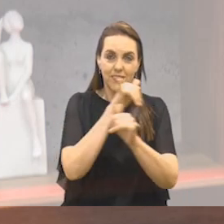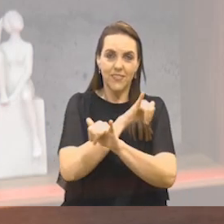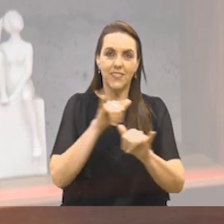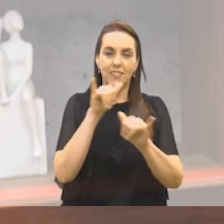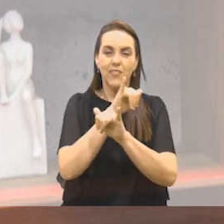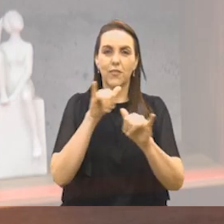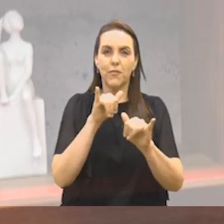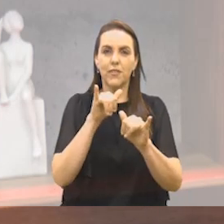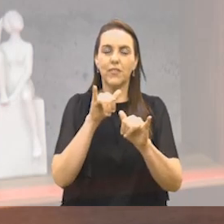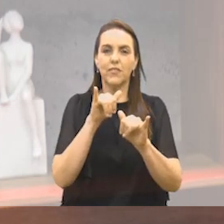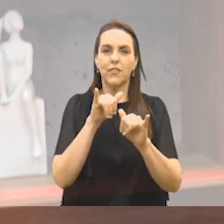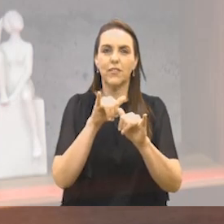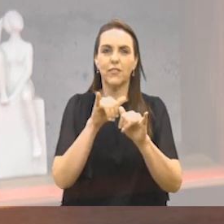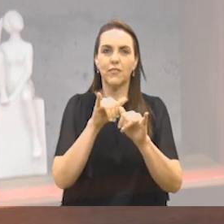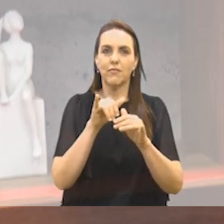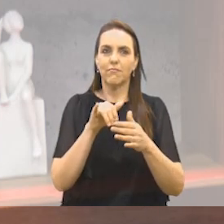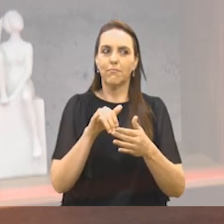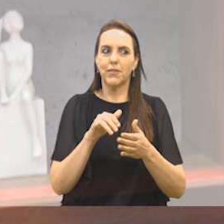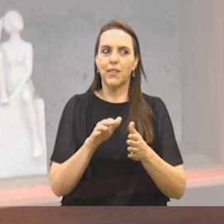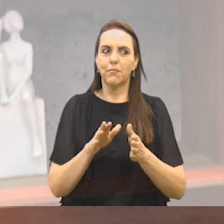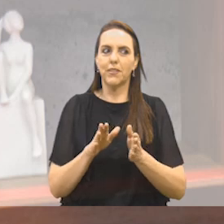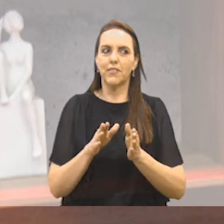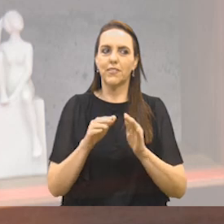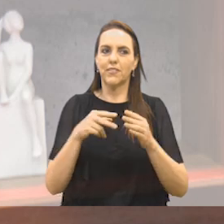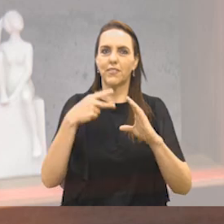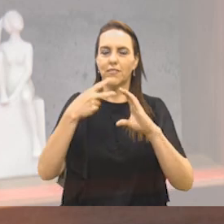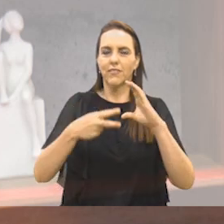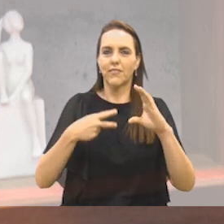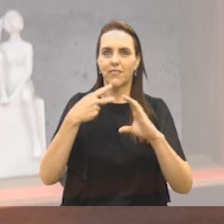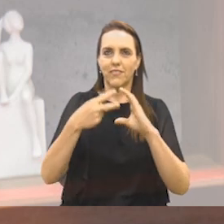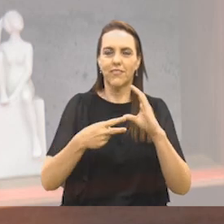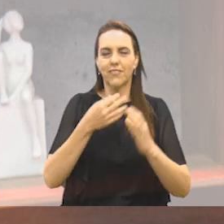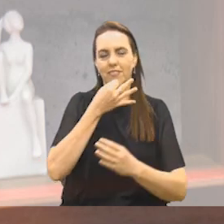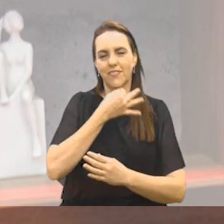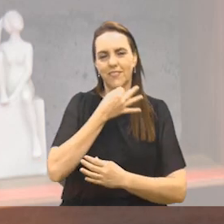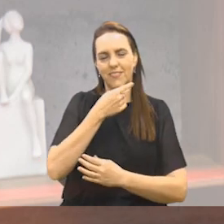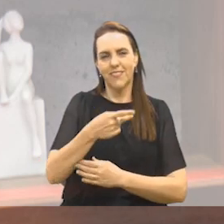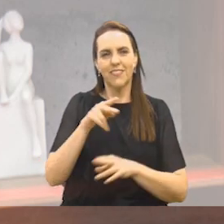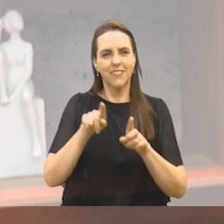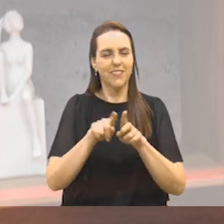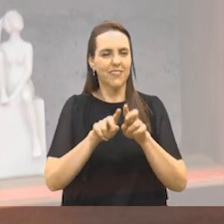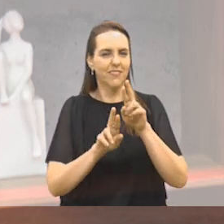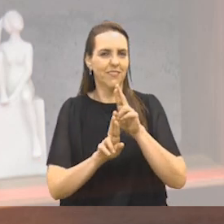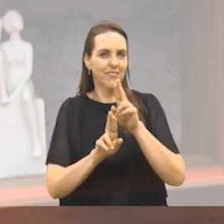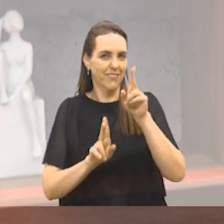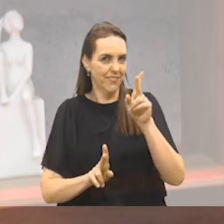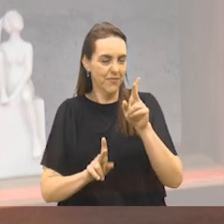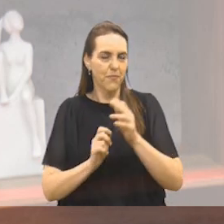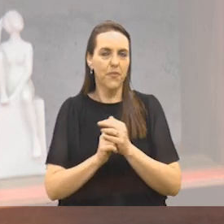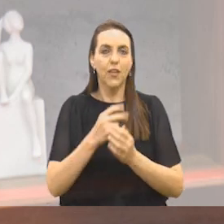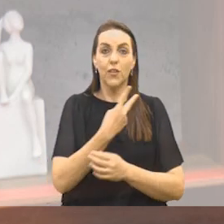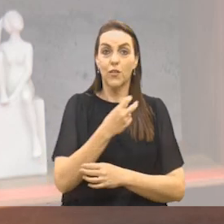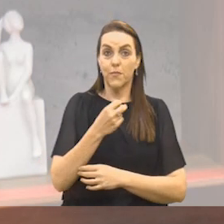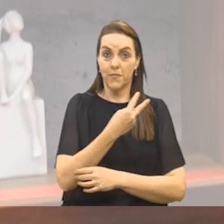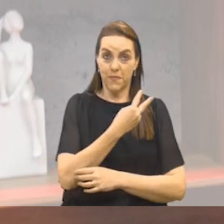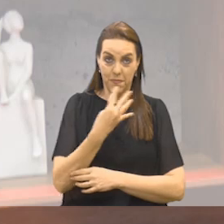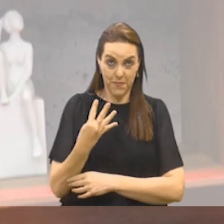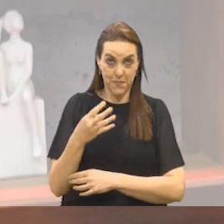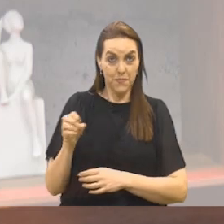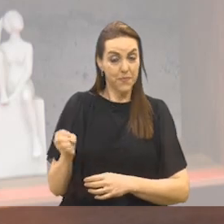objetivo levar até você as informações do Parlamento caxiense, mas também aquelas que fazem a diferença.